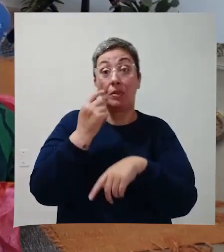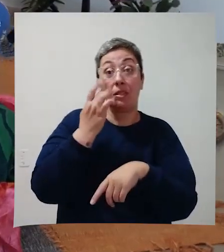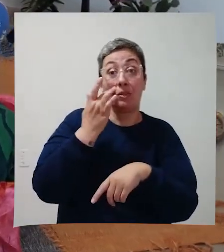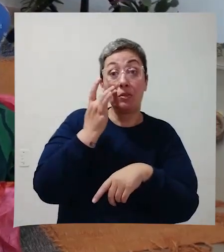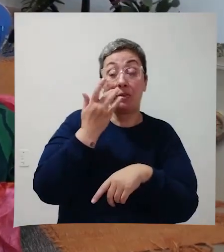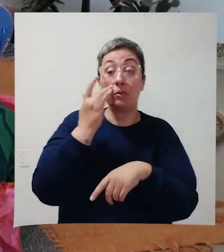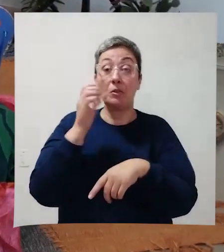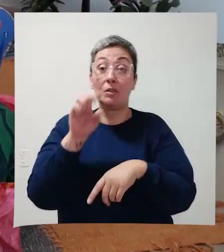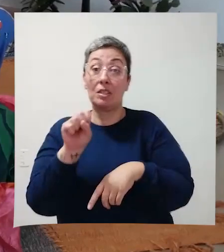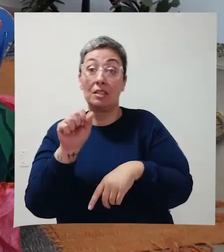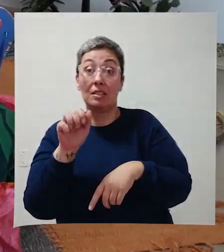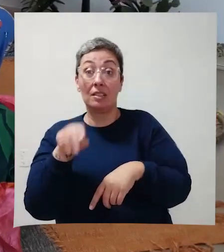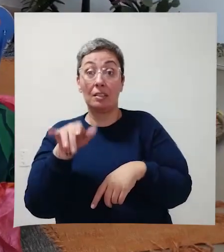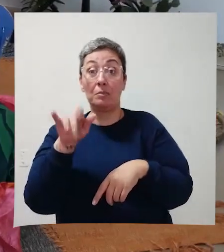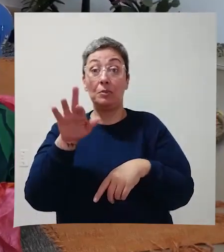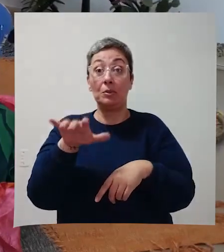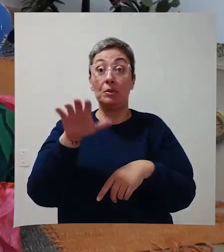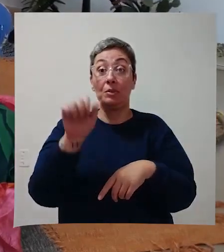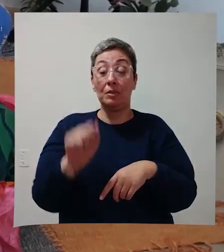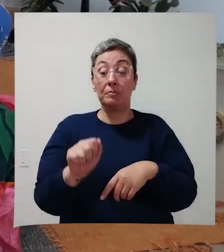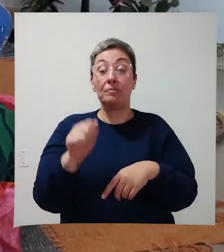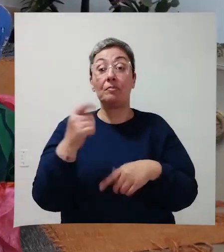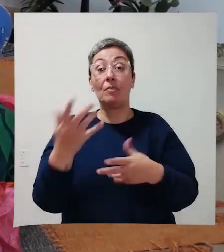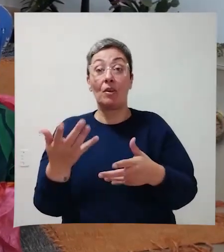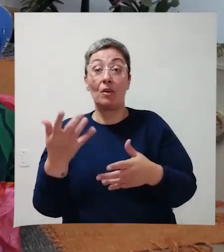de ouro, é de samburá.